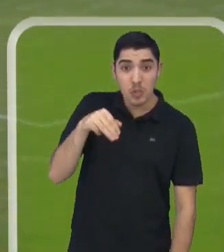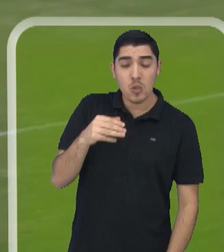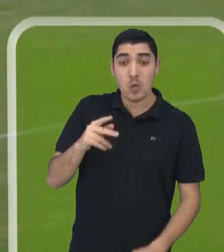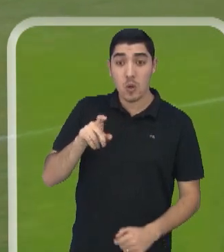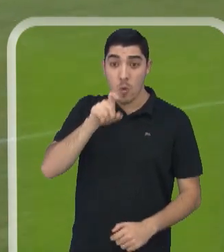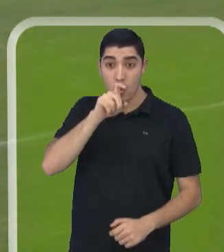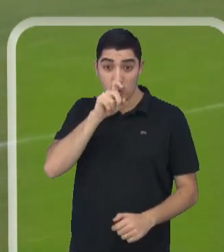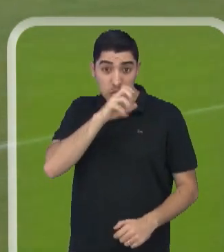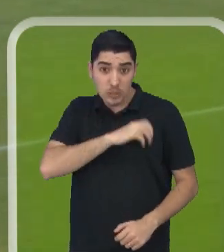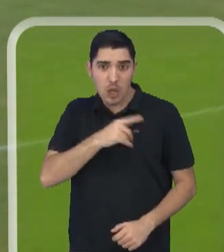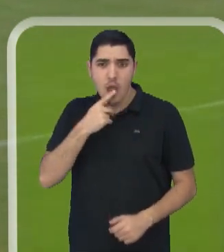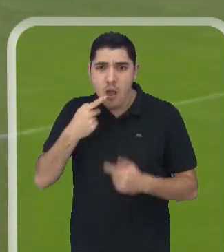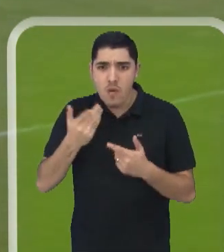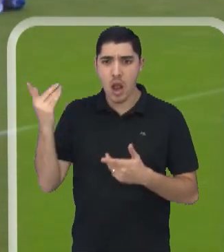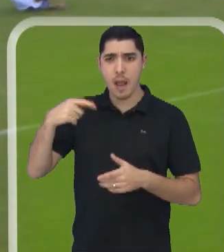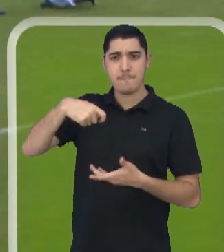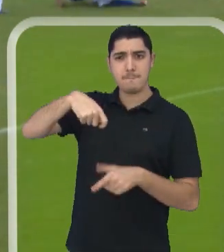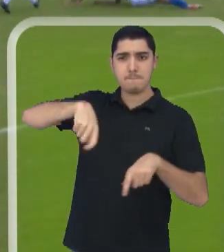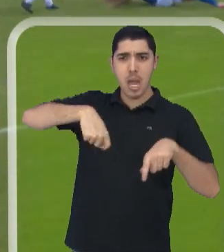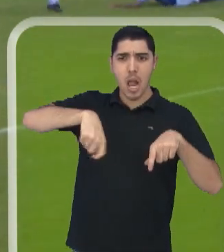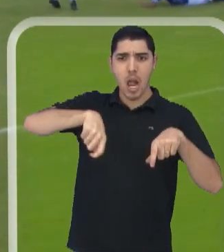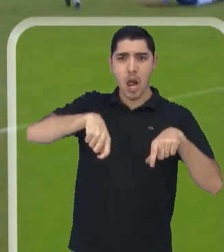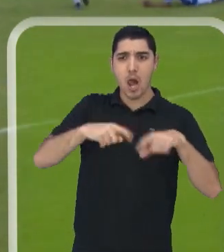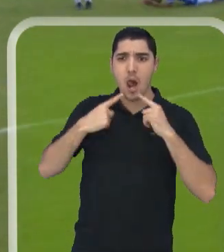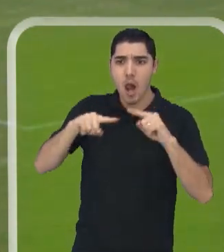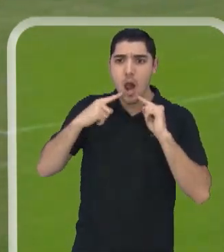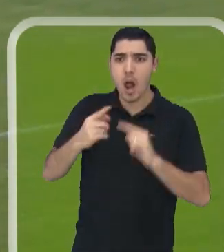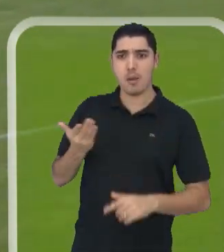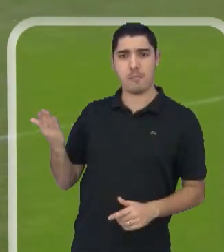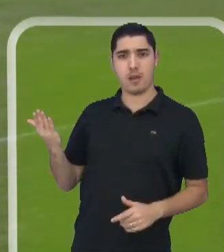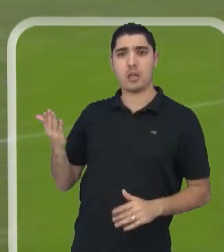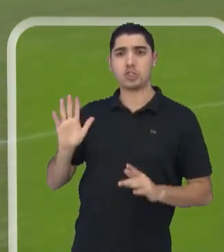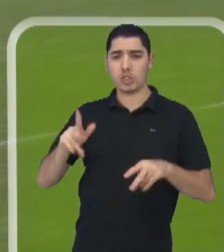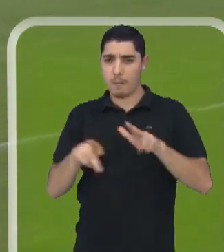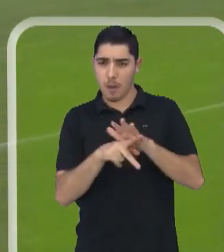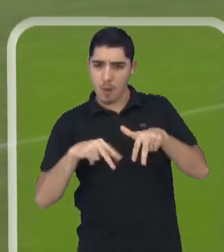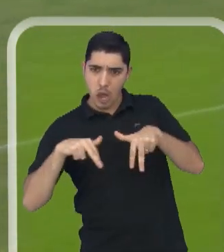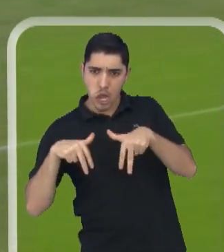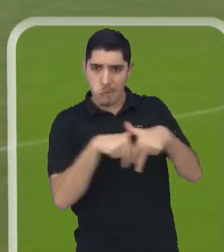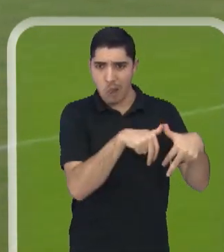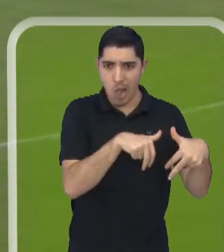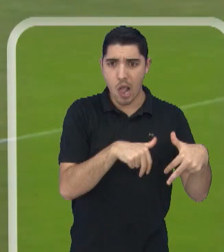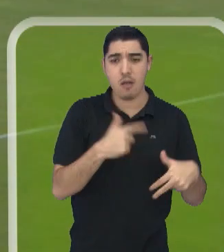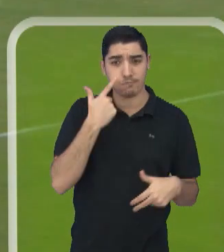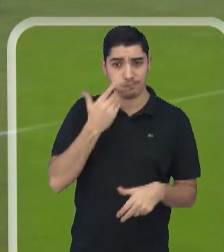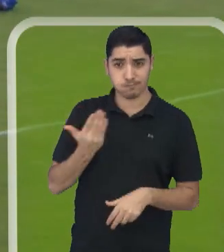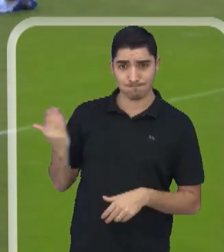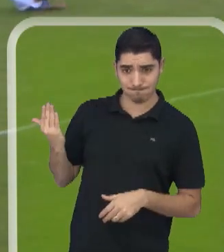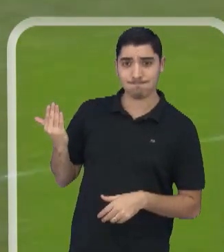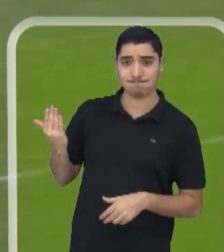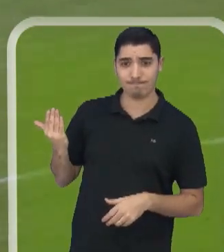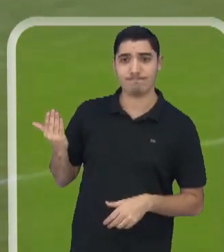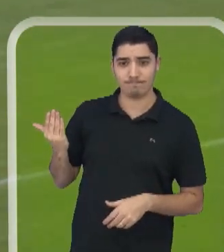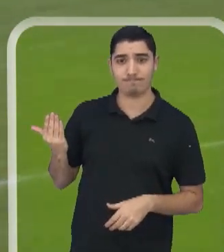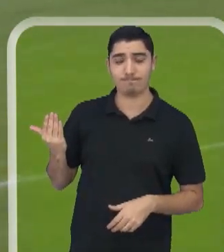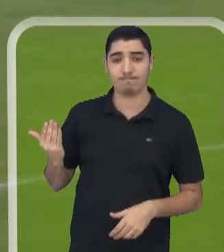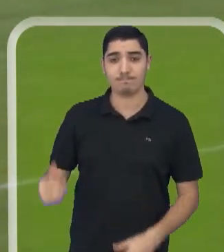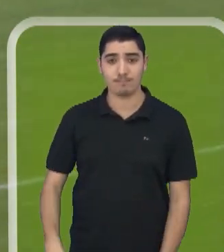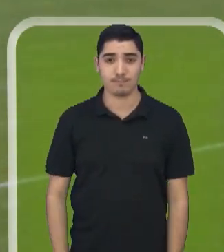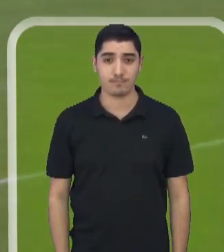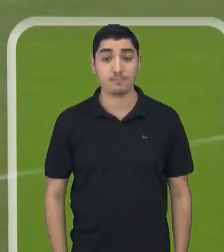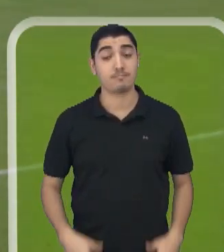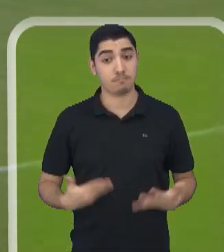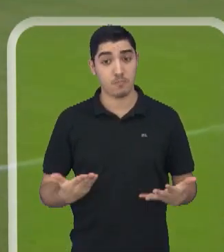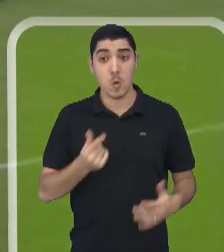José reclamou de pênalti nessa disputa de bola entre o zagueiro Vinícius Leonardo e o camisa 10 da Águia Giovani.